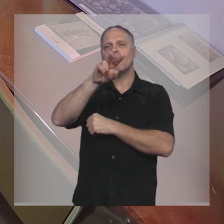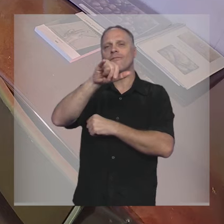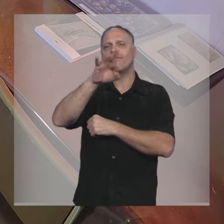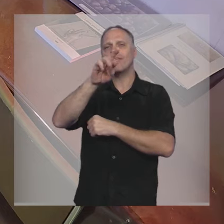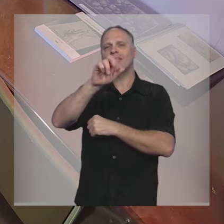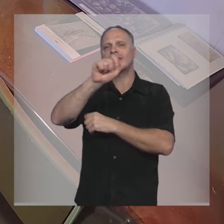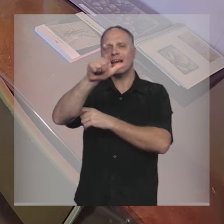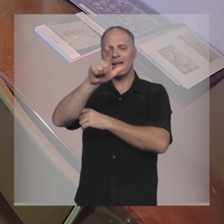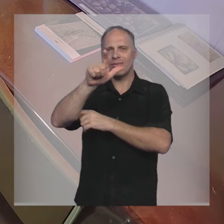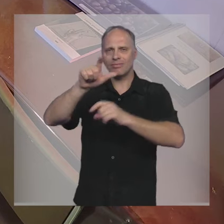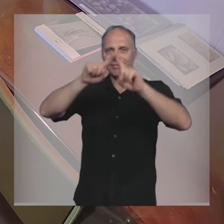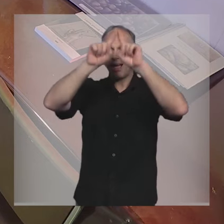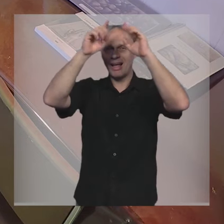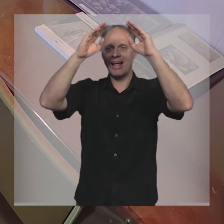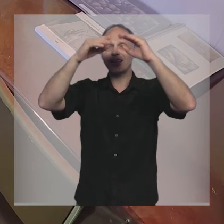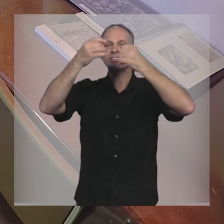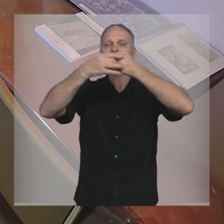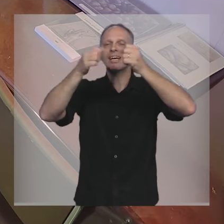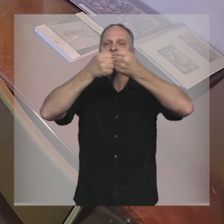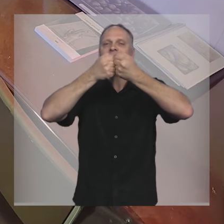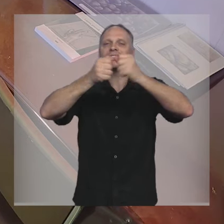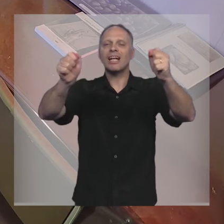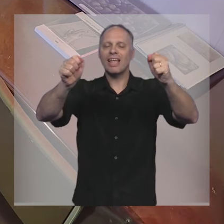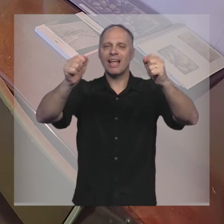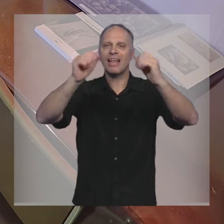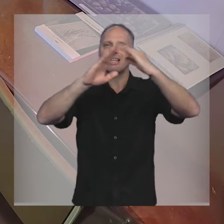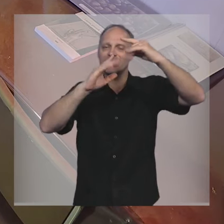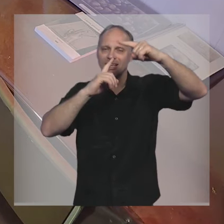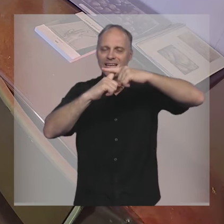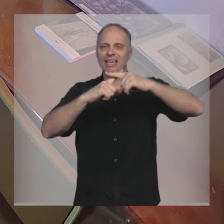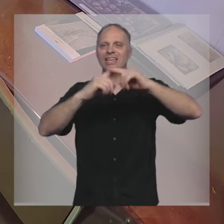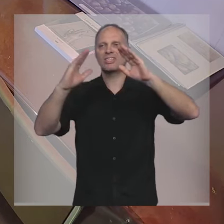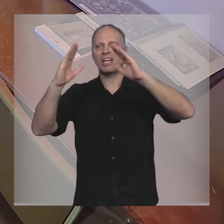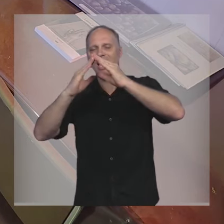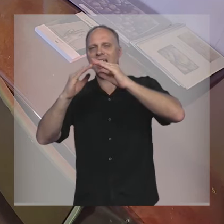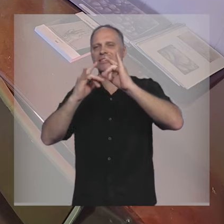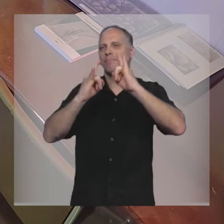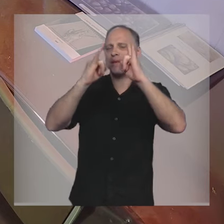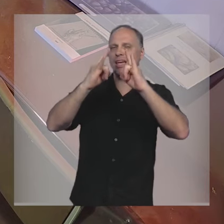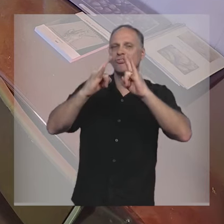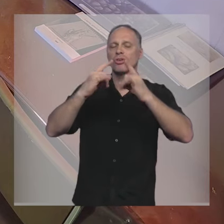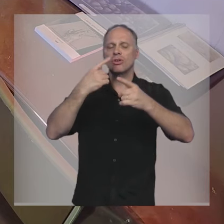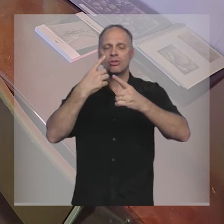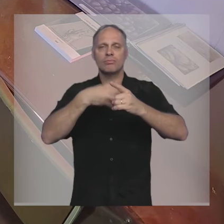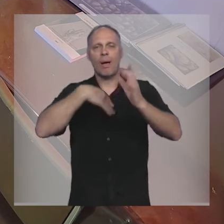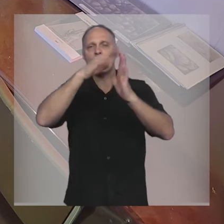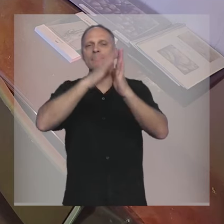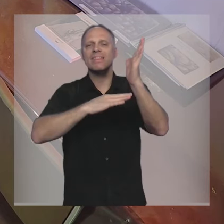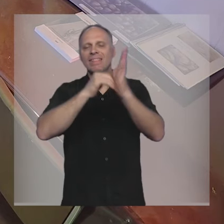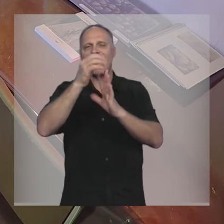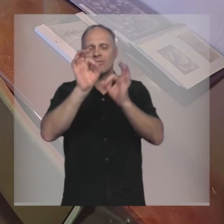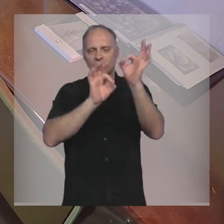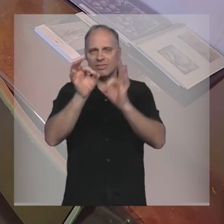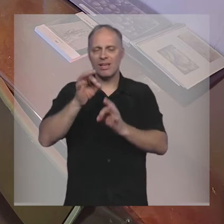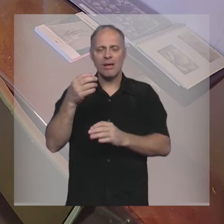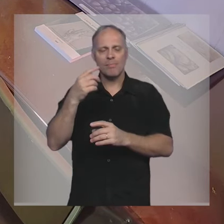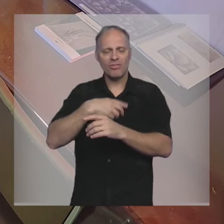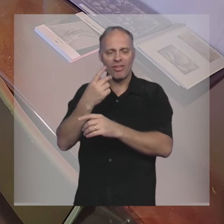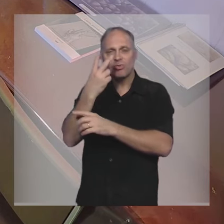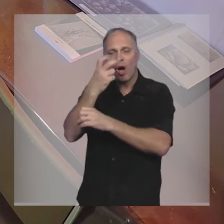coisas assim, às vezes tem períodos que tu não tem tanto tempo, outros que tu corre atrás e tu não